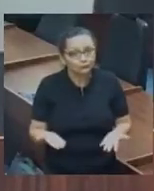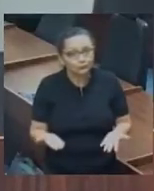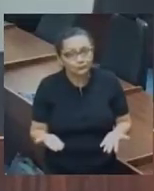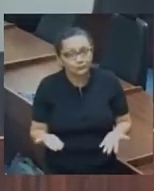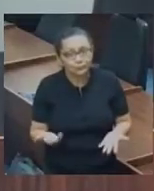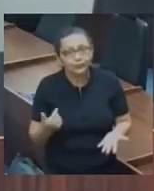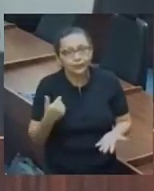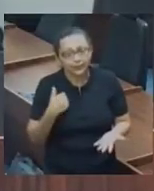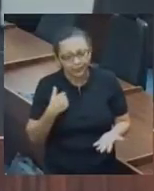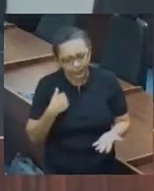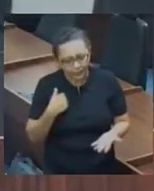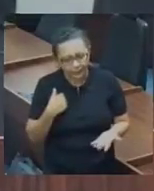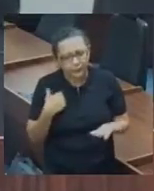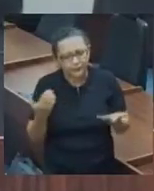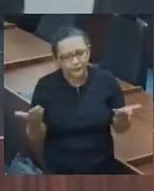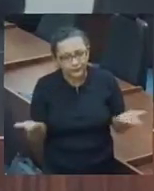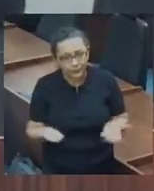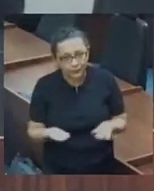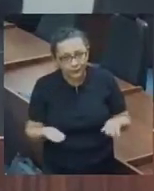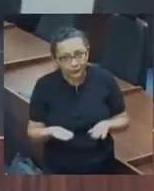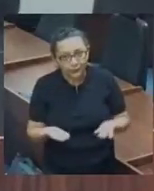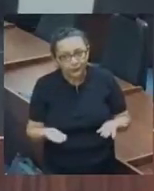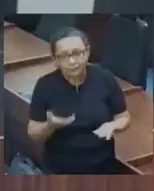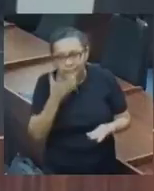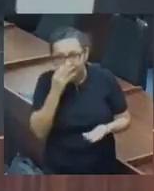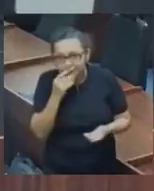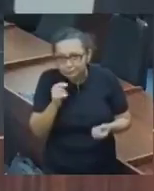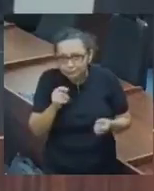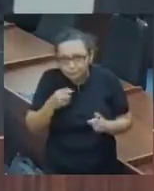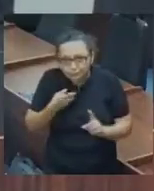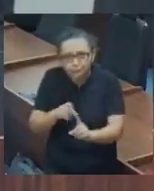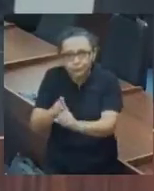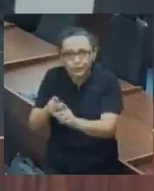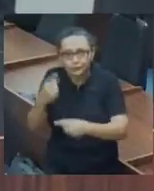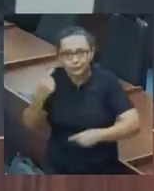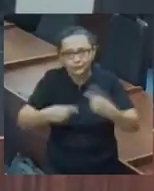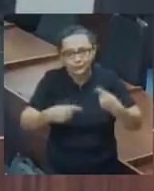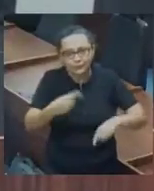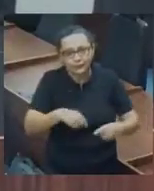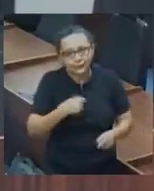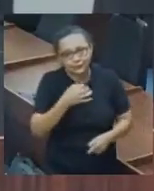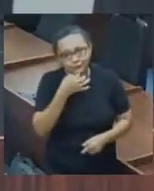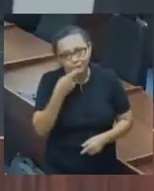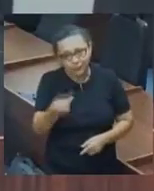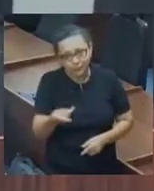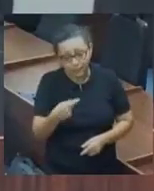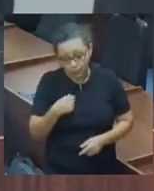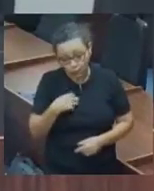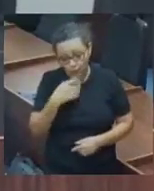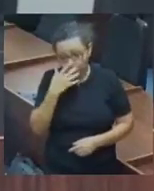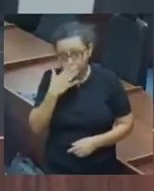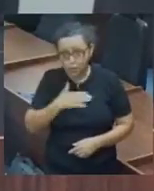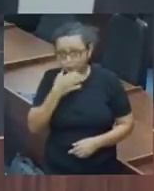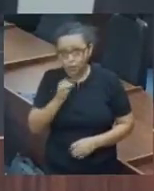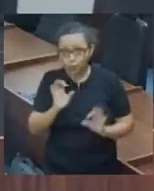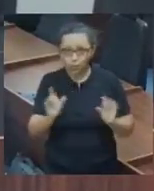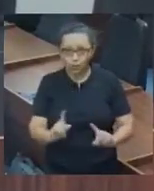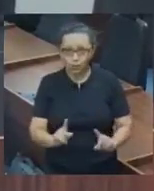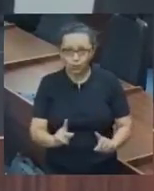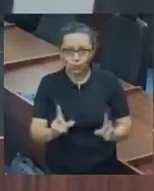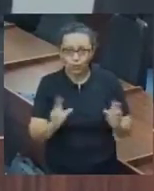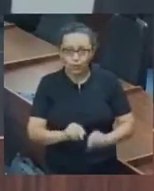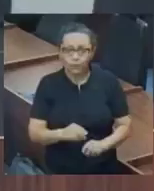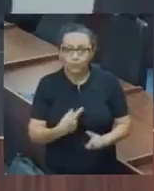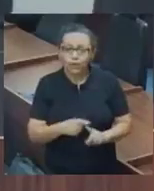aqui abrindo a atual vez a polêmica eu diria acredito que não né ele